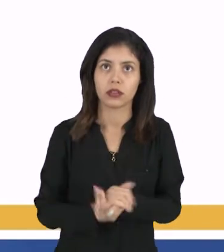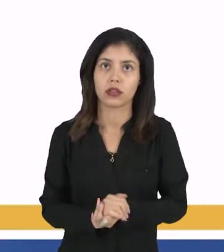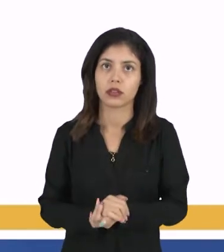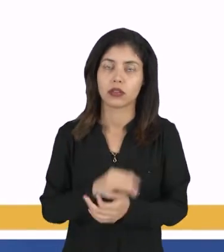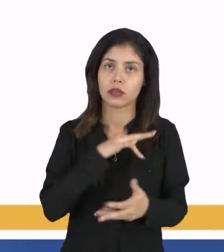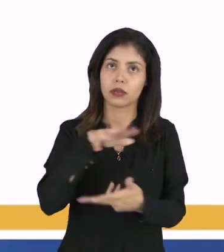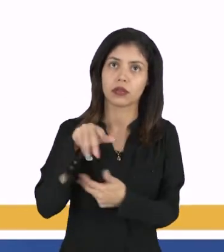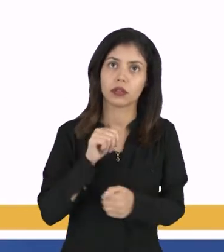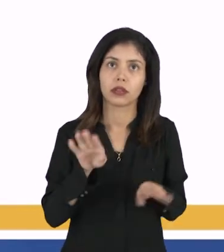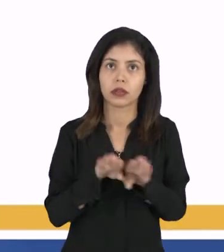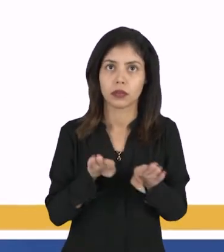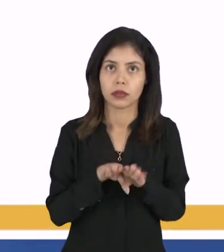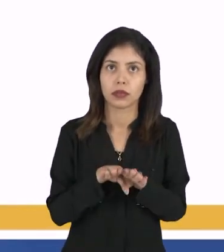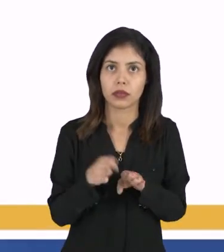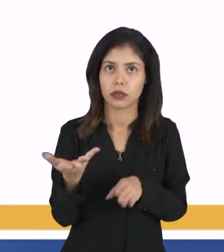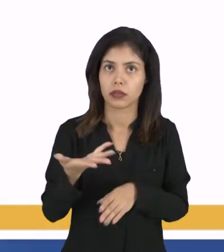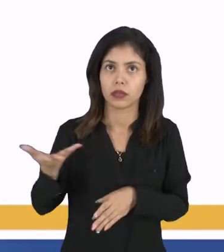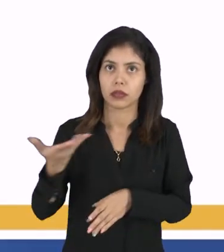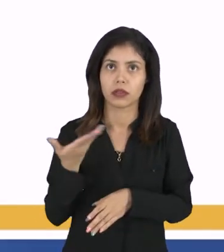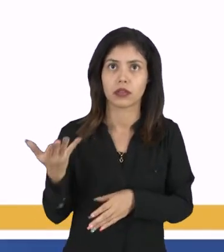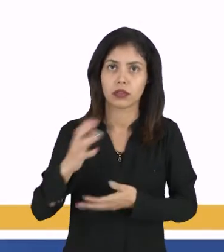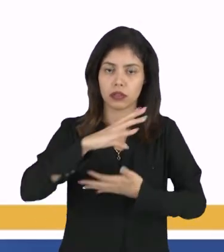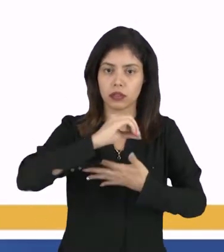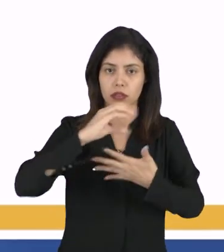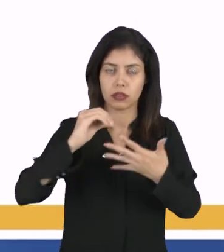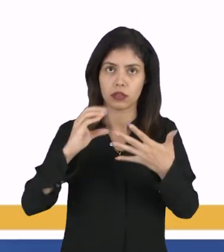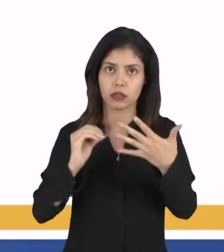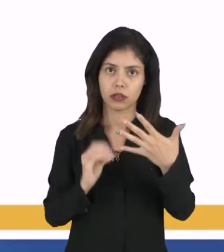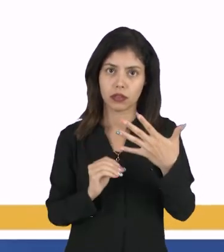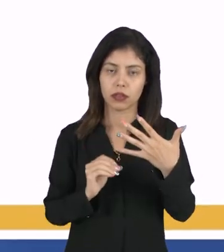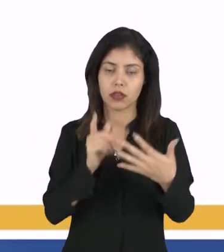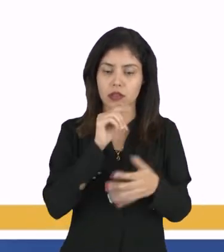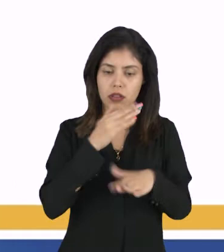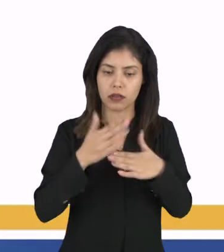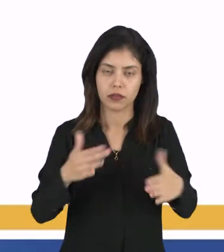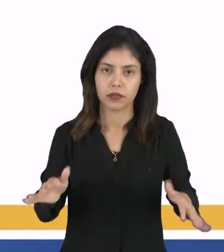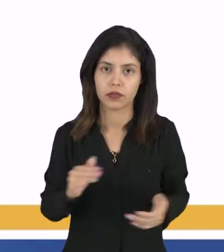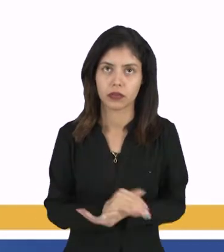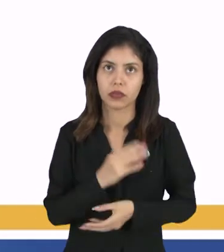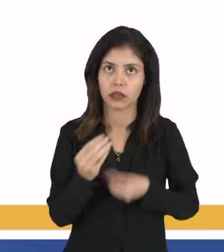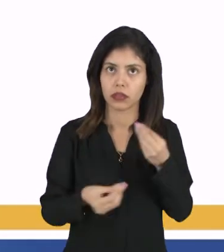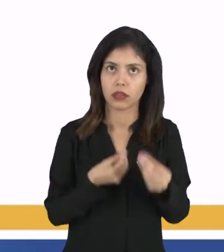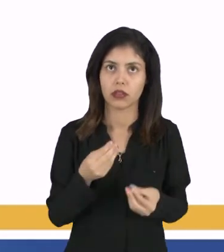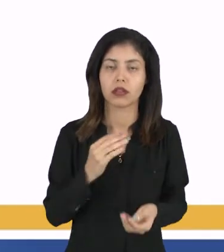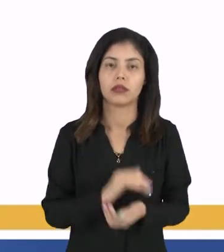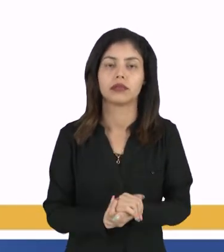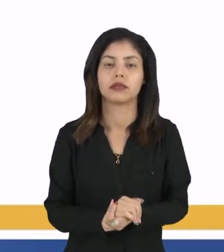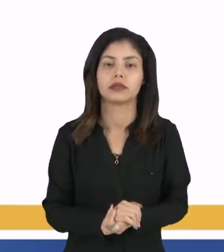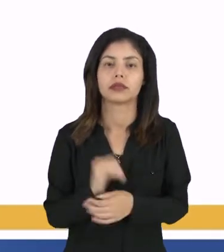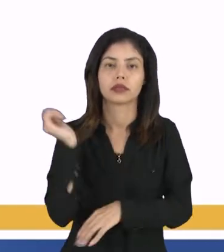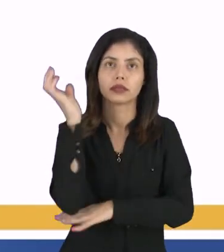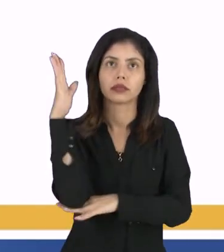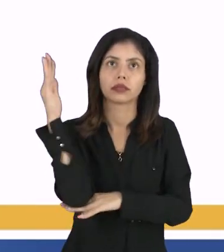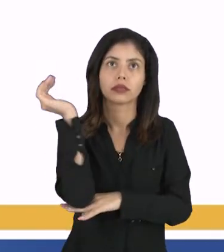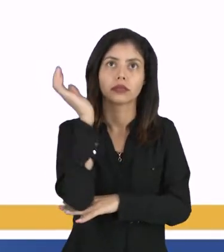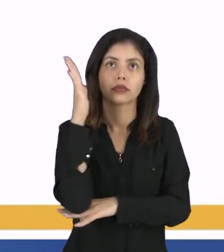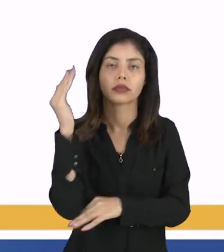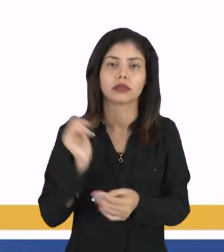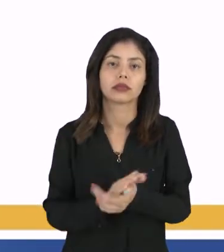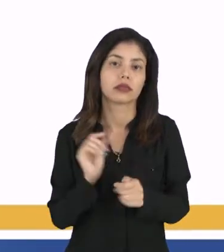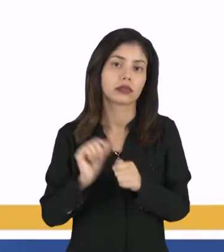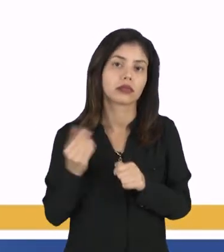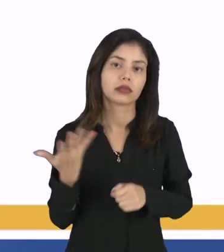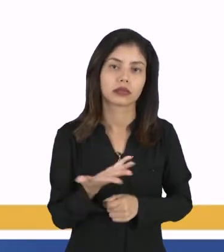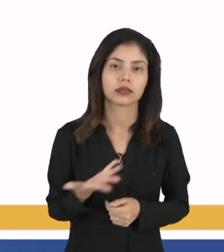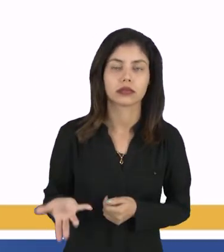planeta, sendo também a base de cadeias alimentares aquáticas, tá? Então, tanto protozoários como algas, nos ambientes aquáticos, eles